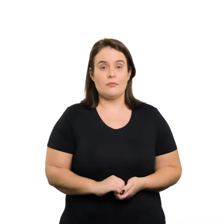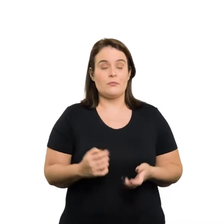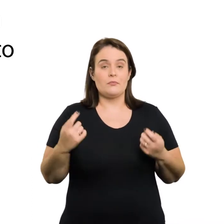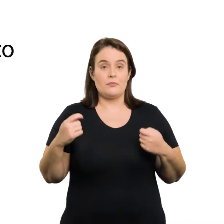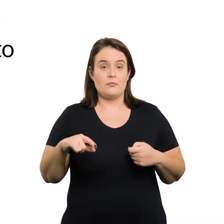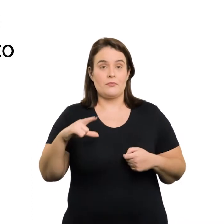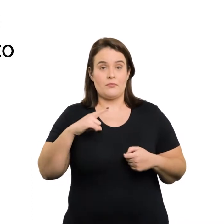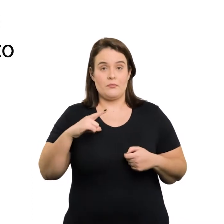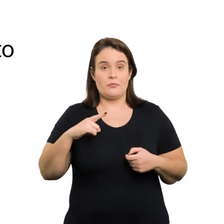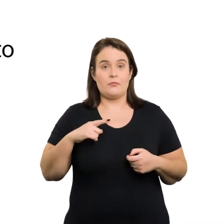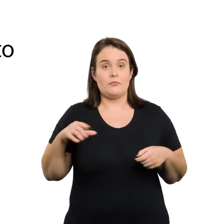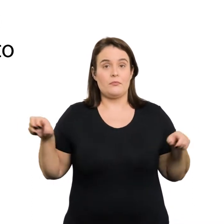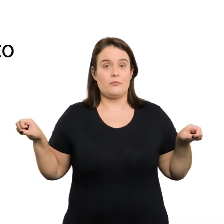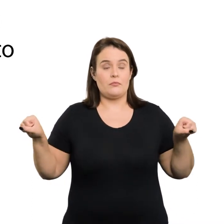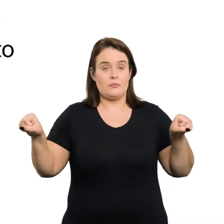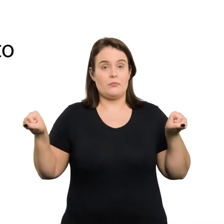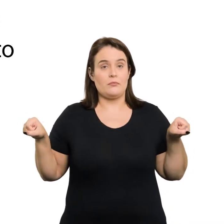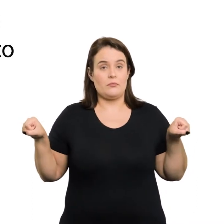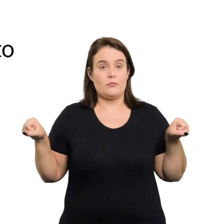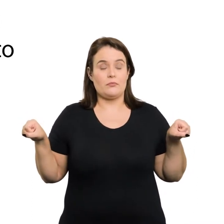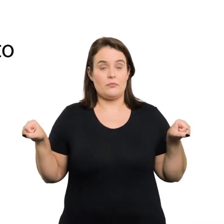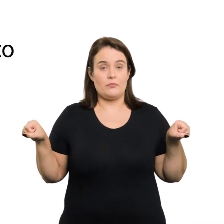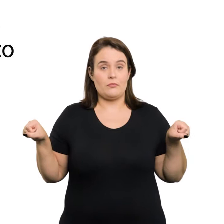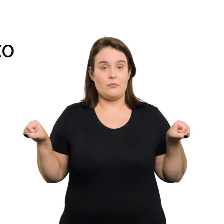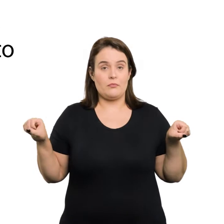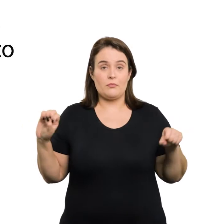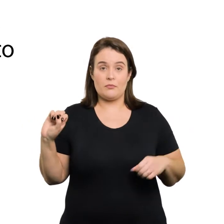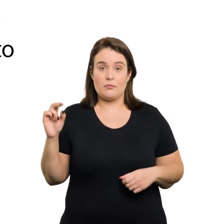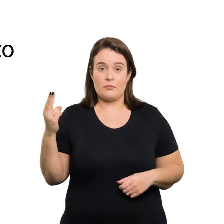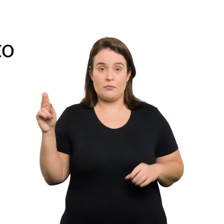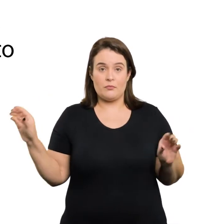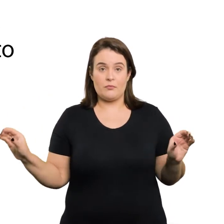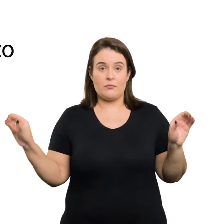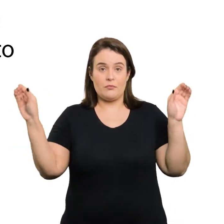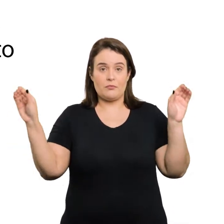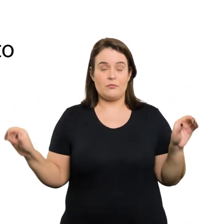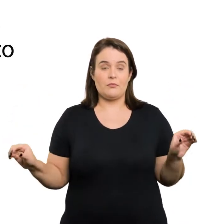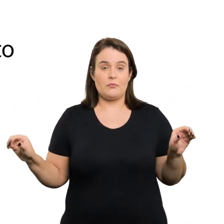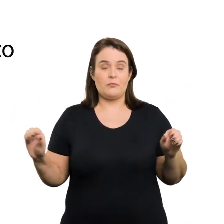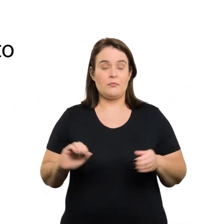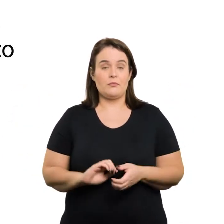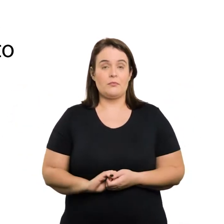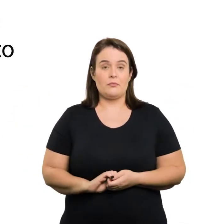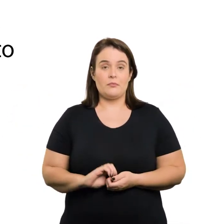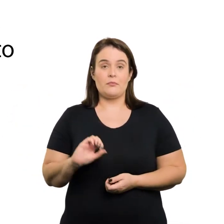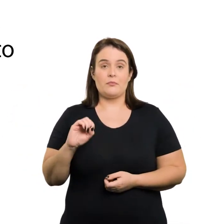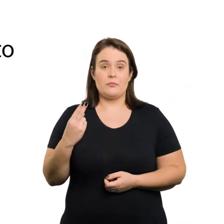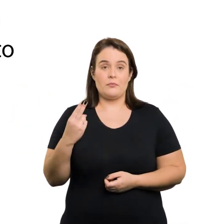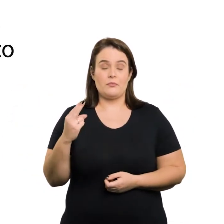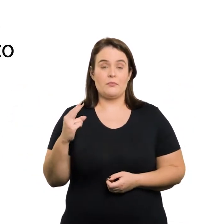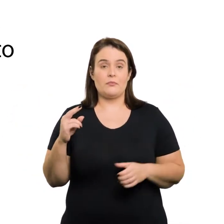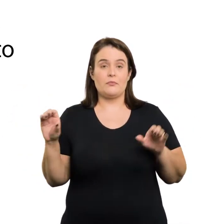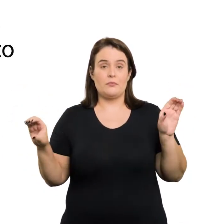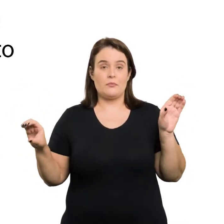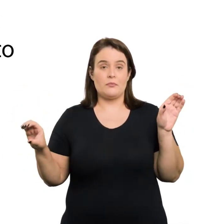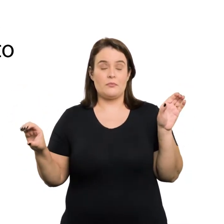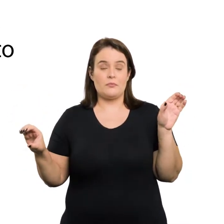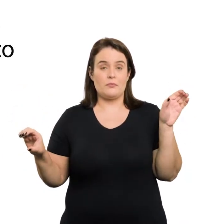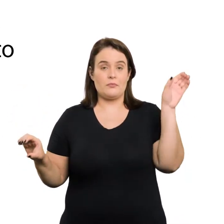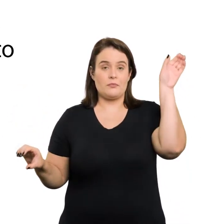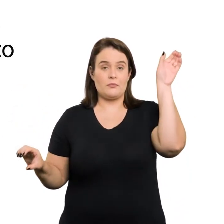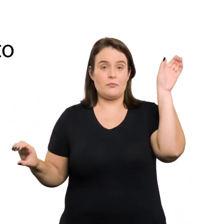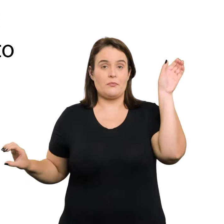metro. Possuir barras de apoio, que podem ser 2 horizontais ou 2 verticais, ou